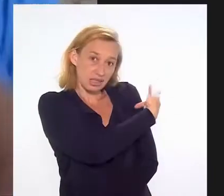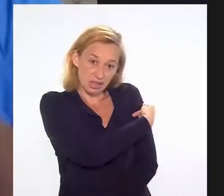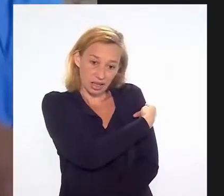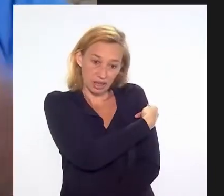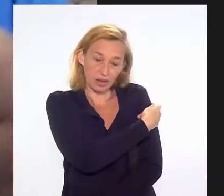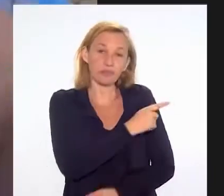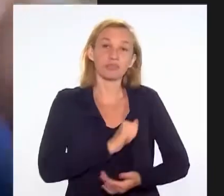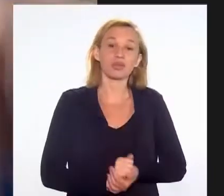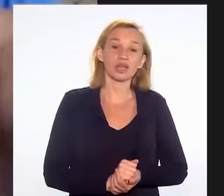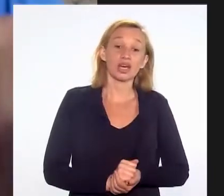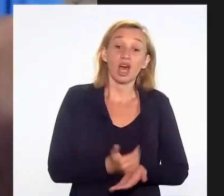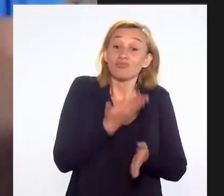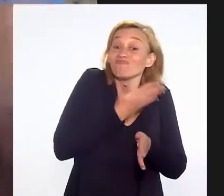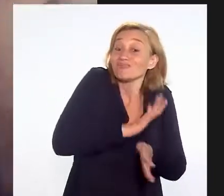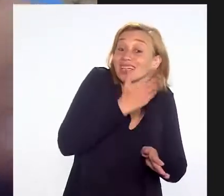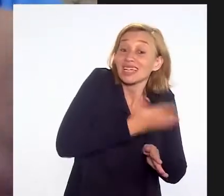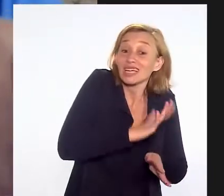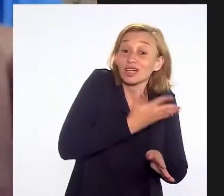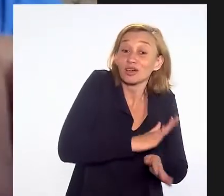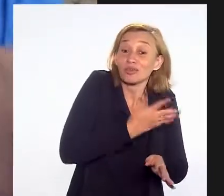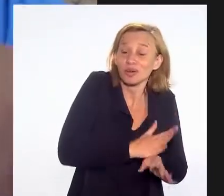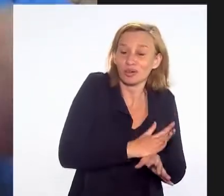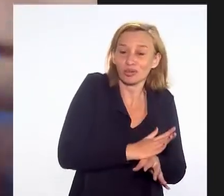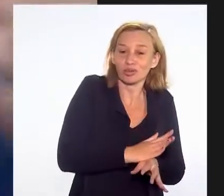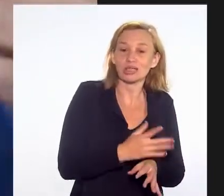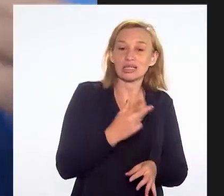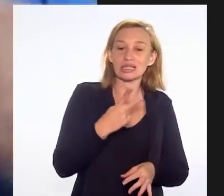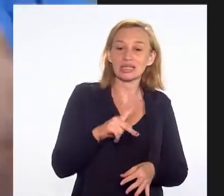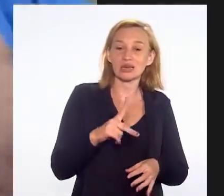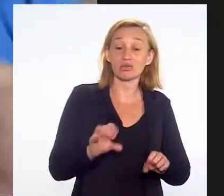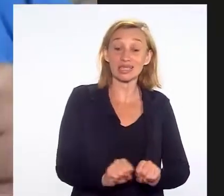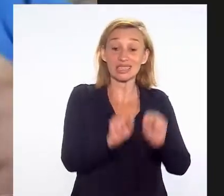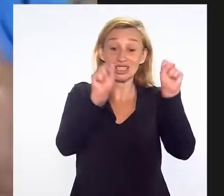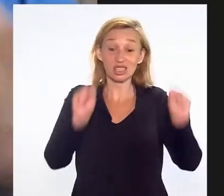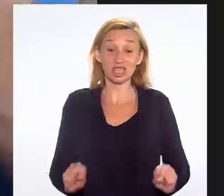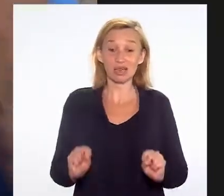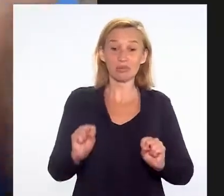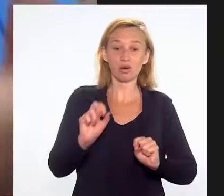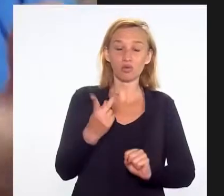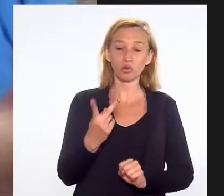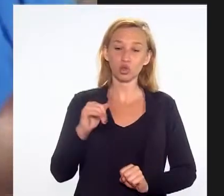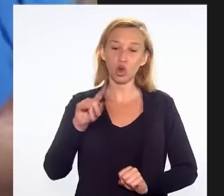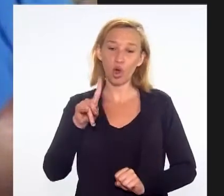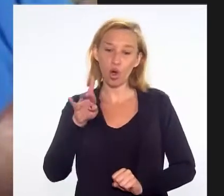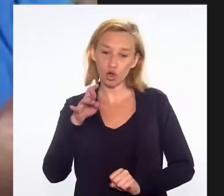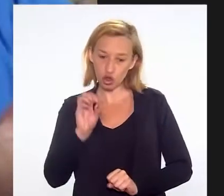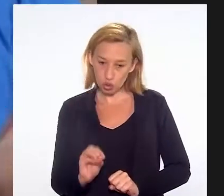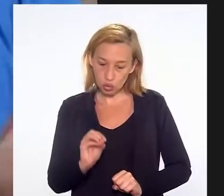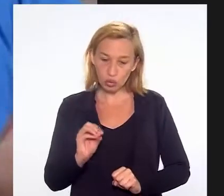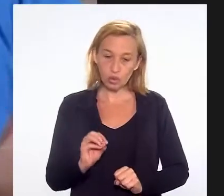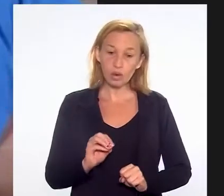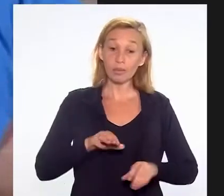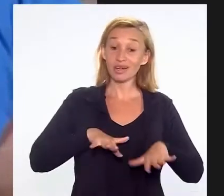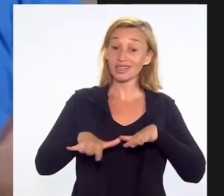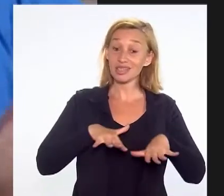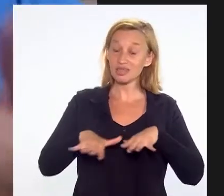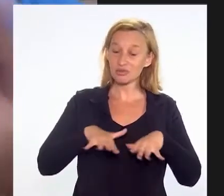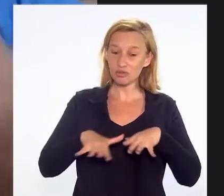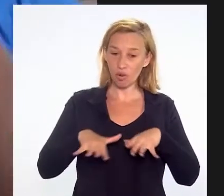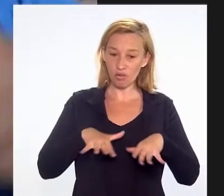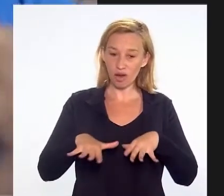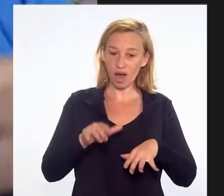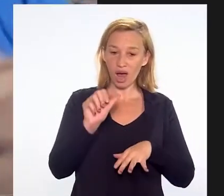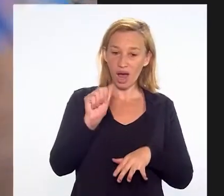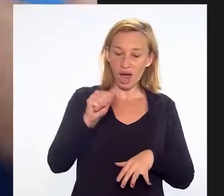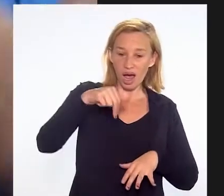campanhas constantemente. Por quê? Porque a vacina ela é um treinamento para o seu sistema imunológico,